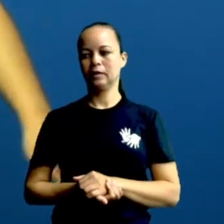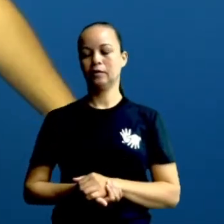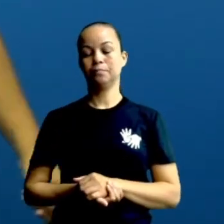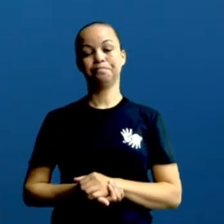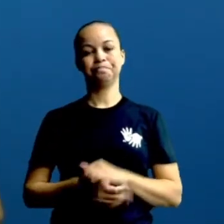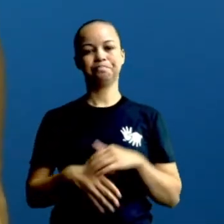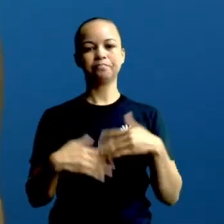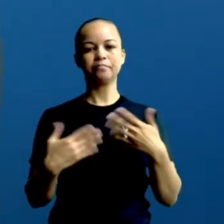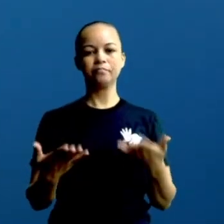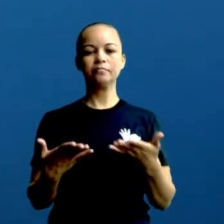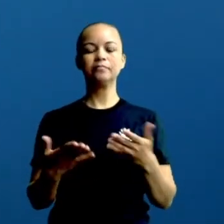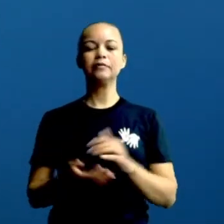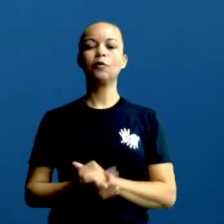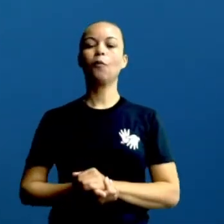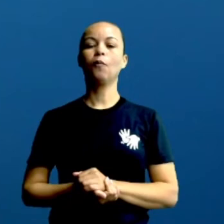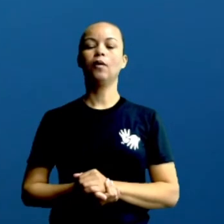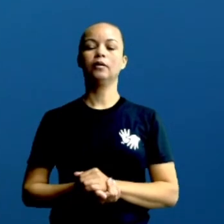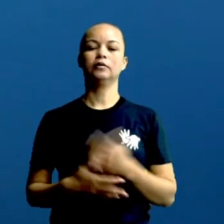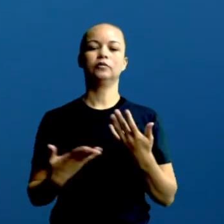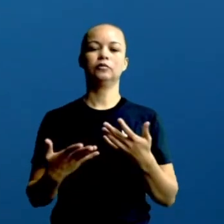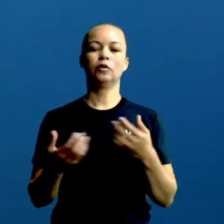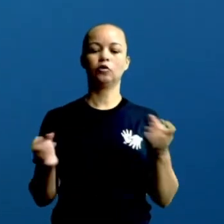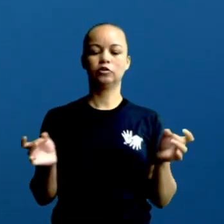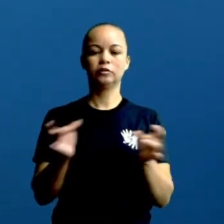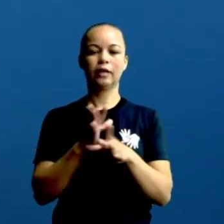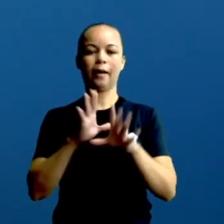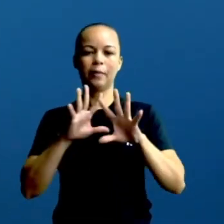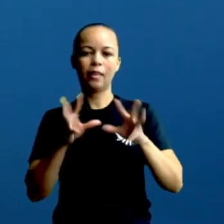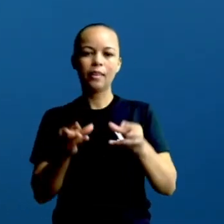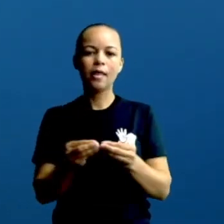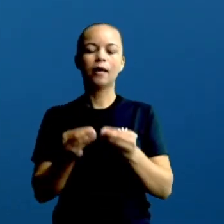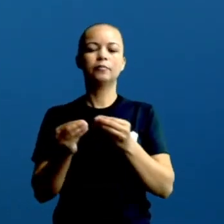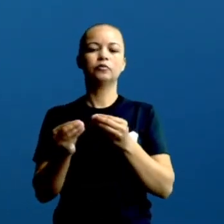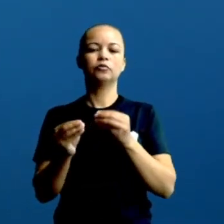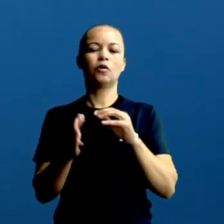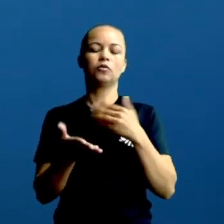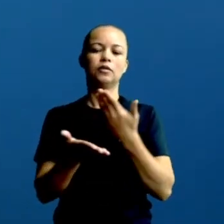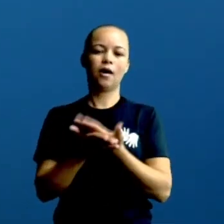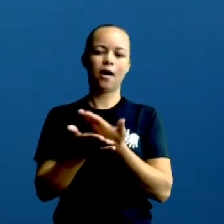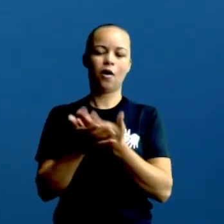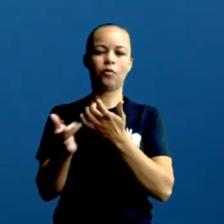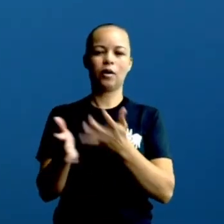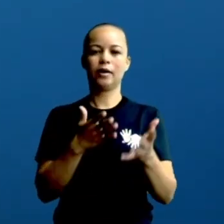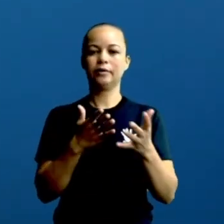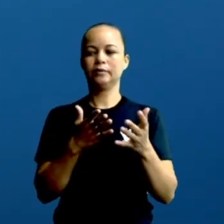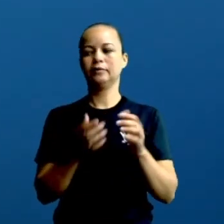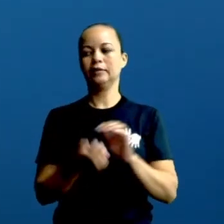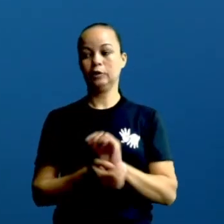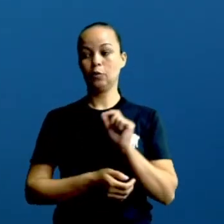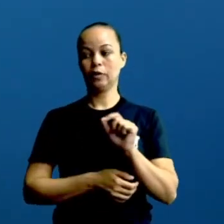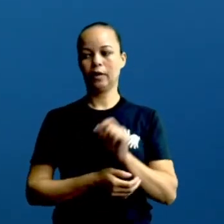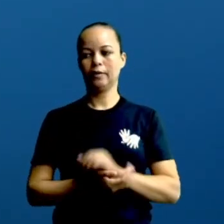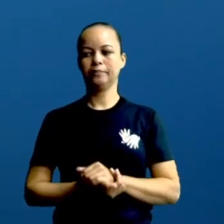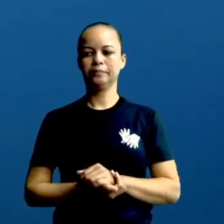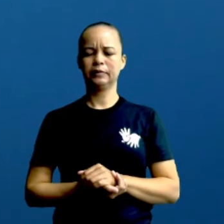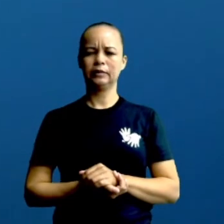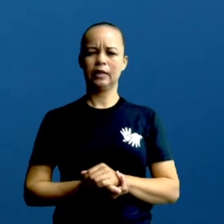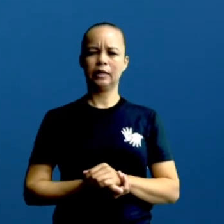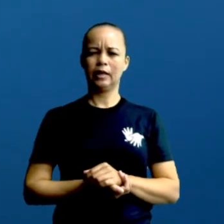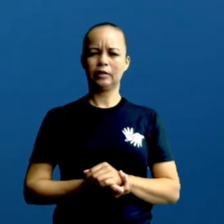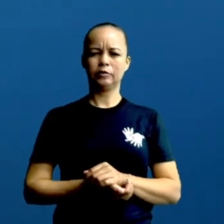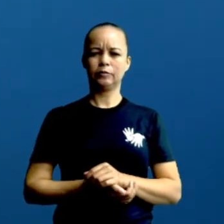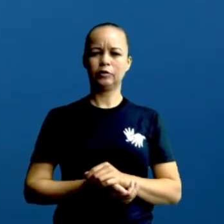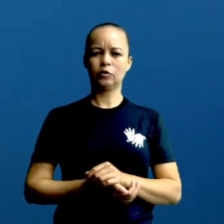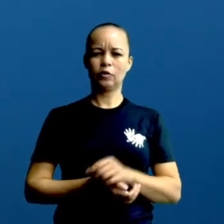ou então com isso acho que concluímos nossa aula é ninguém vai